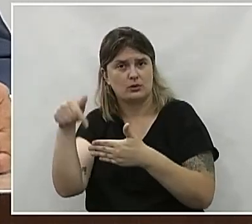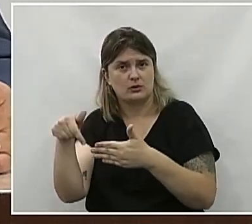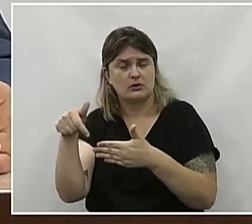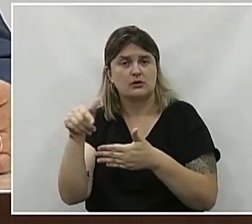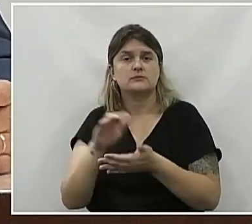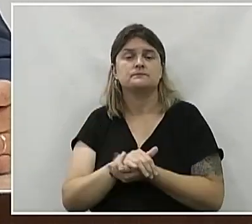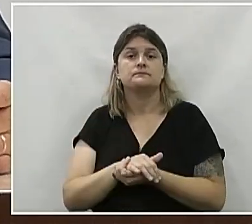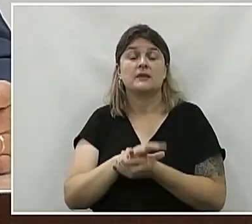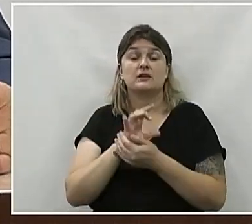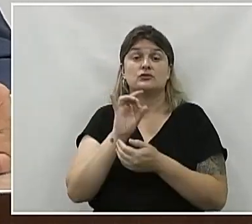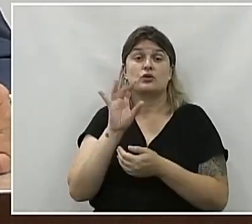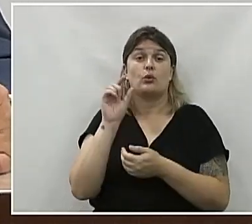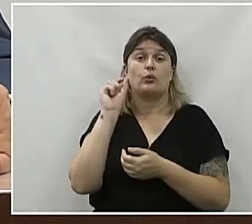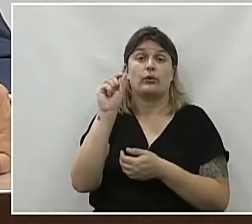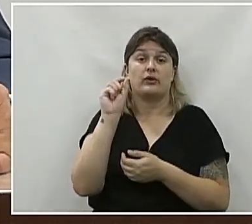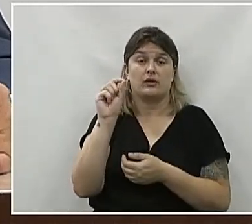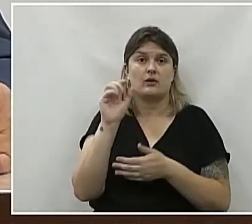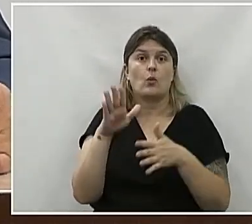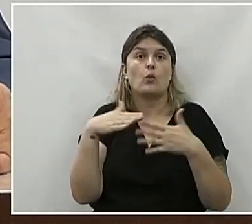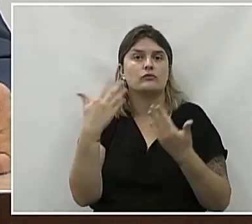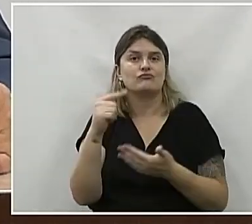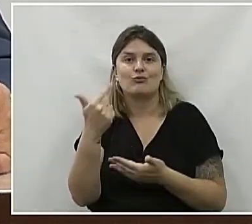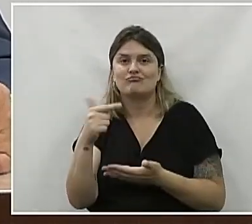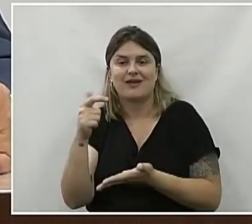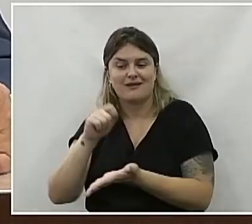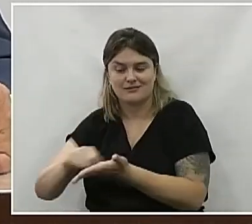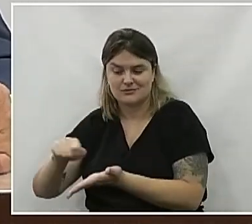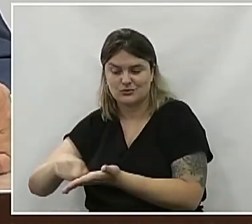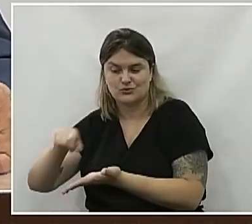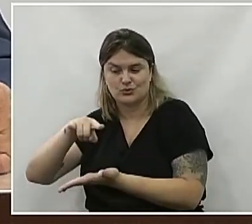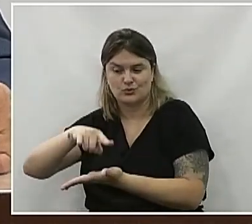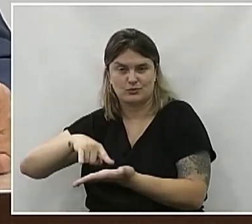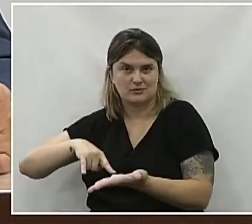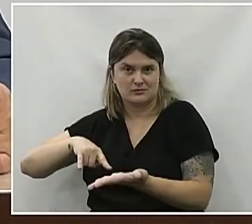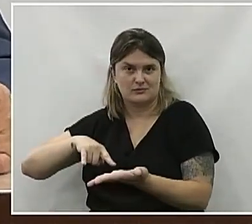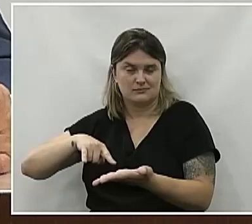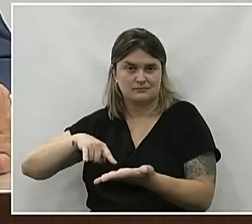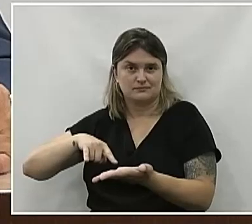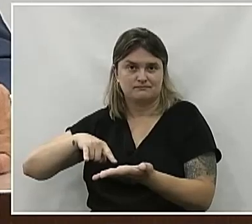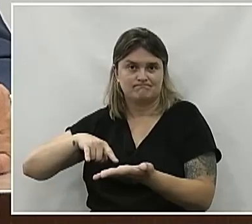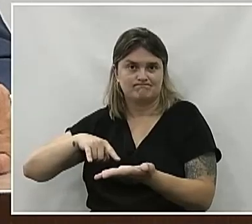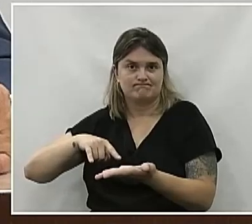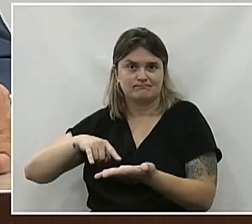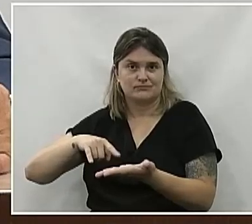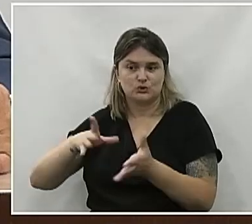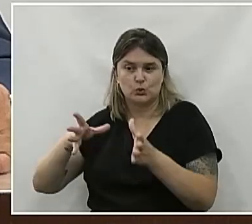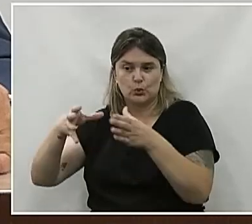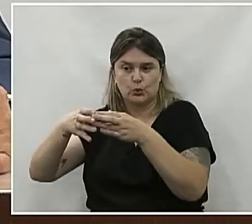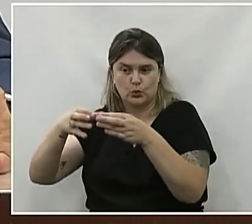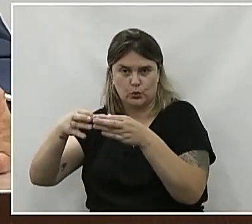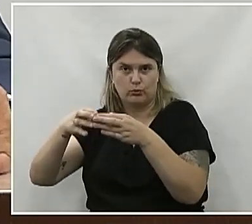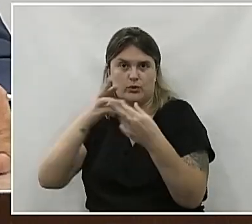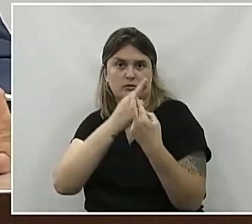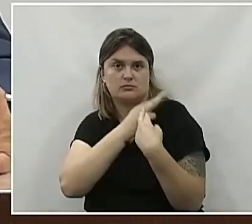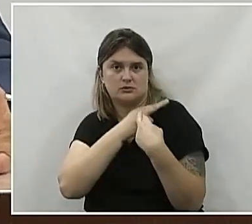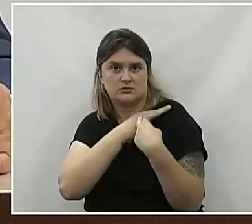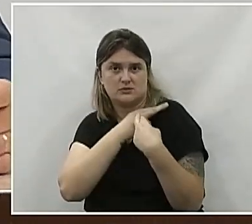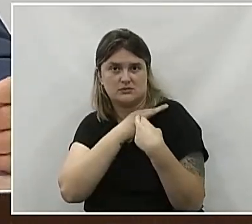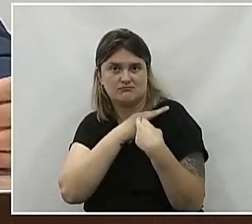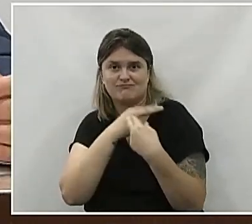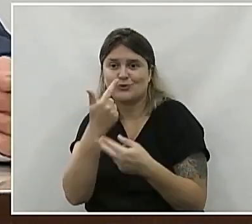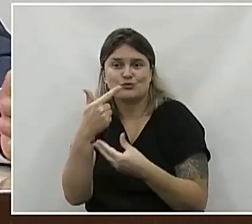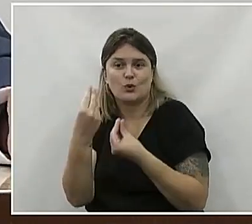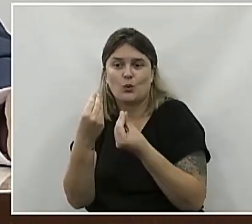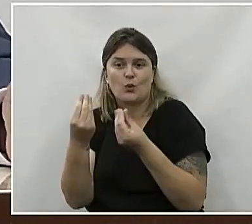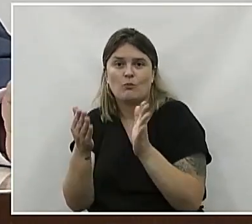Vereadores só que quando não tem assinatura das comissões responsáveis